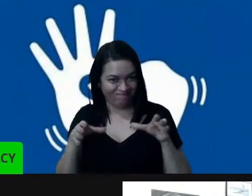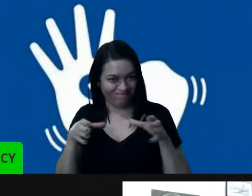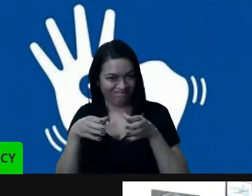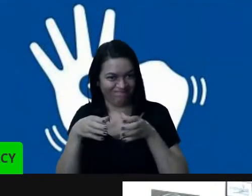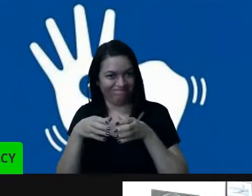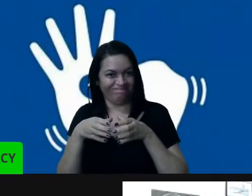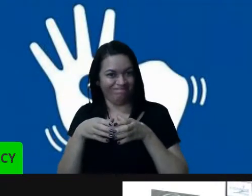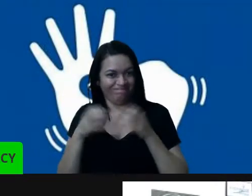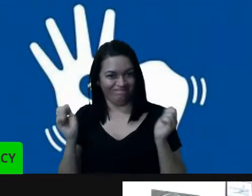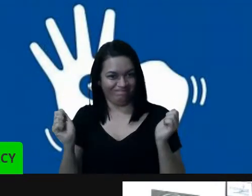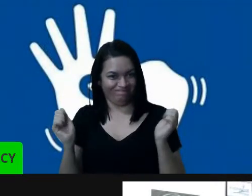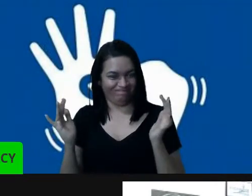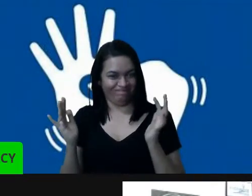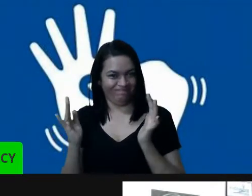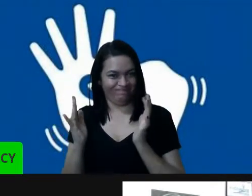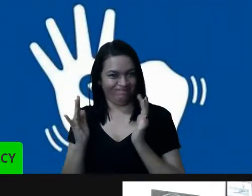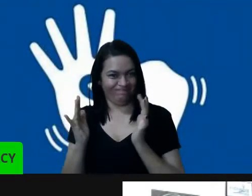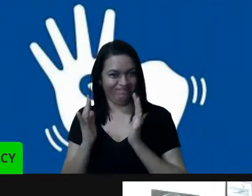subir essa hashtag,